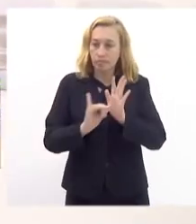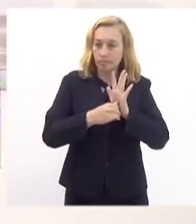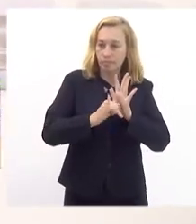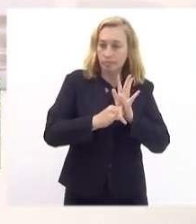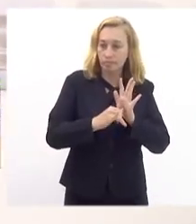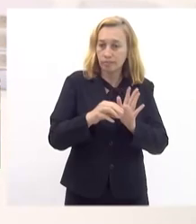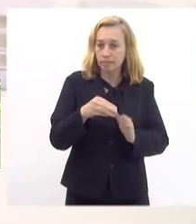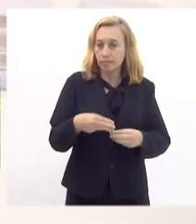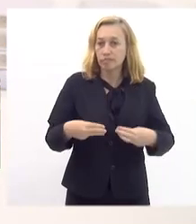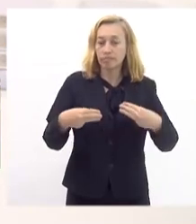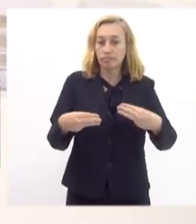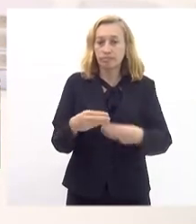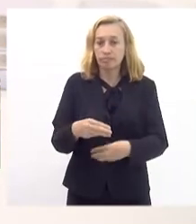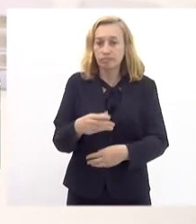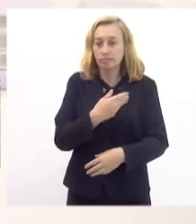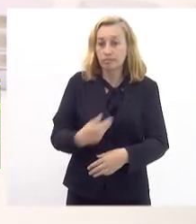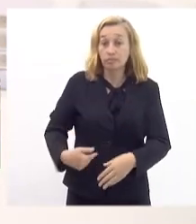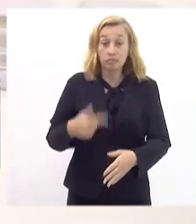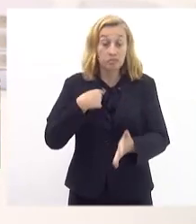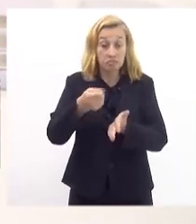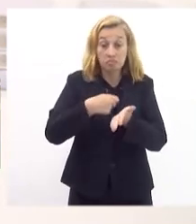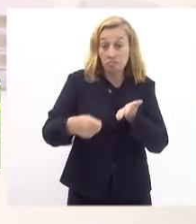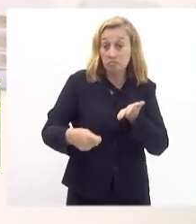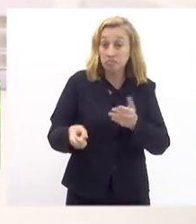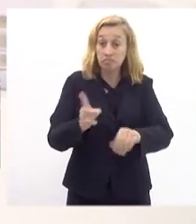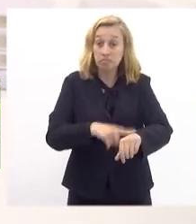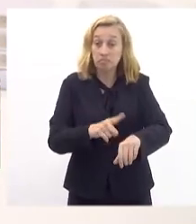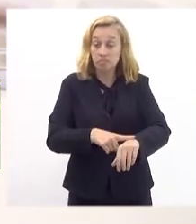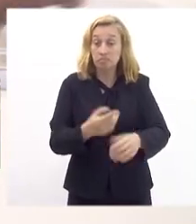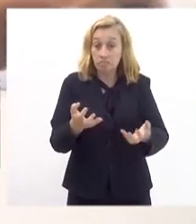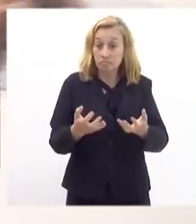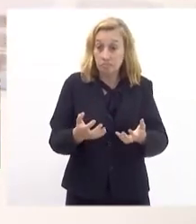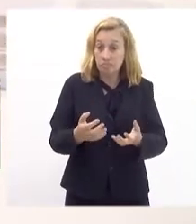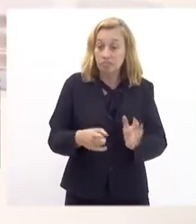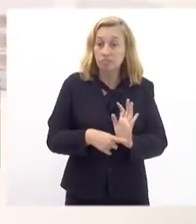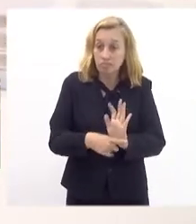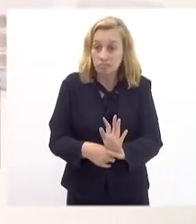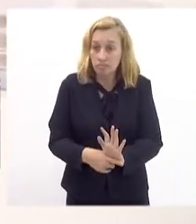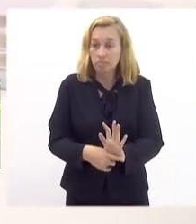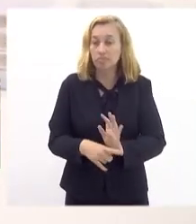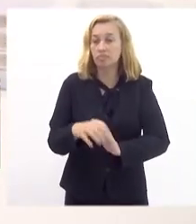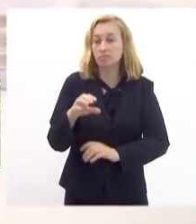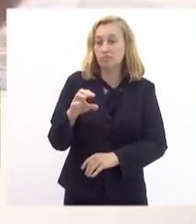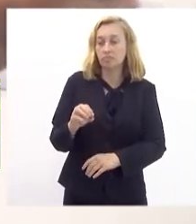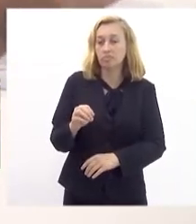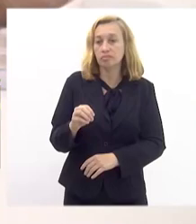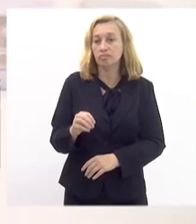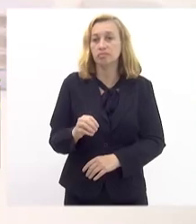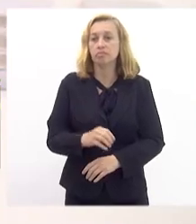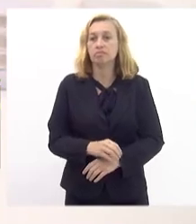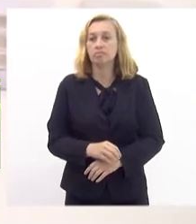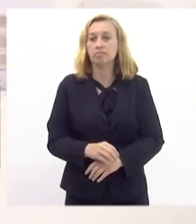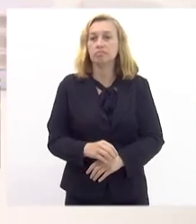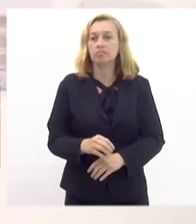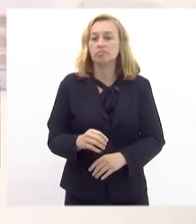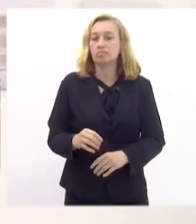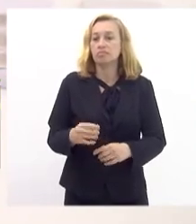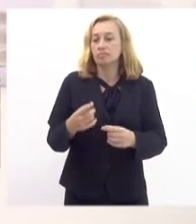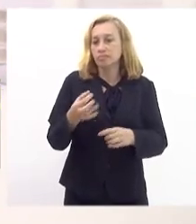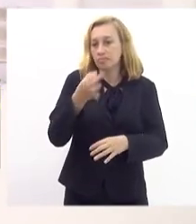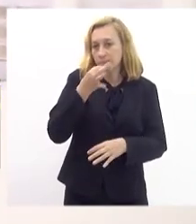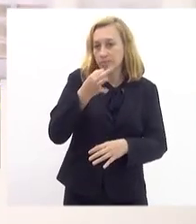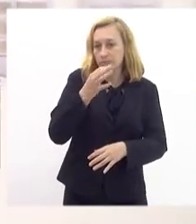publicado pelo Ministério ficou público eu escrevi na ocasião quem quiser as colaborar portanto é oportunismo segundo divergência de pareceres